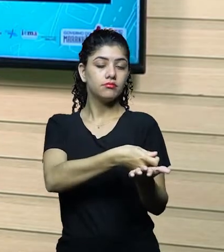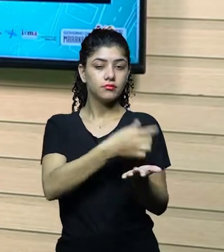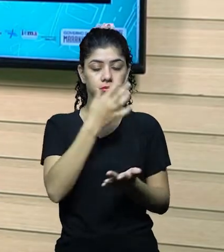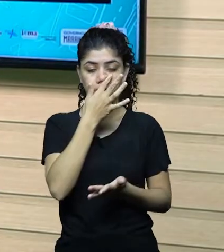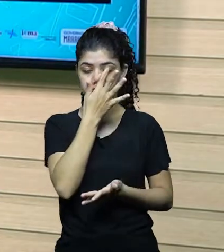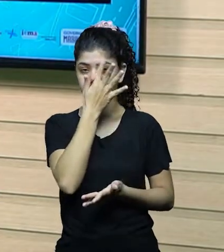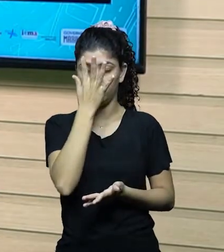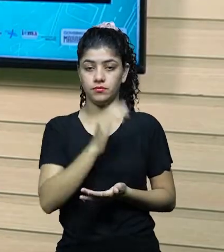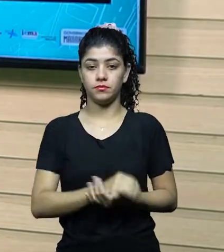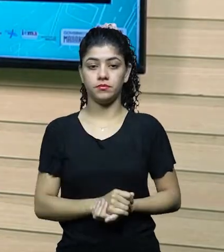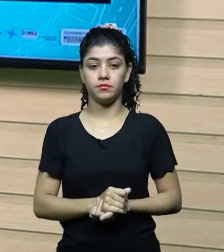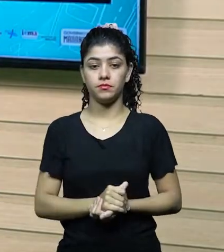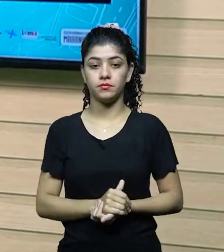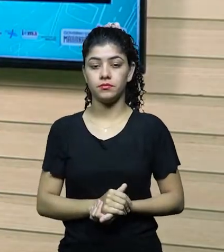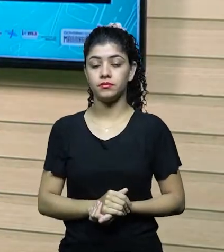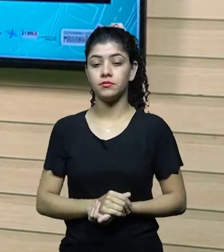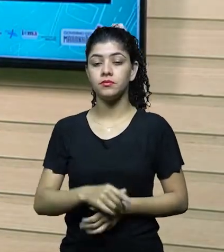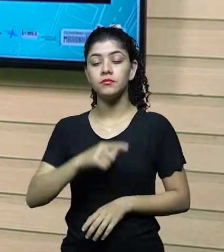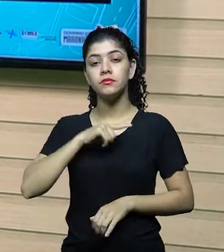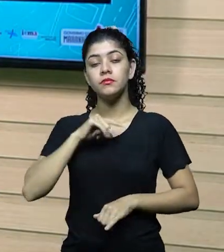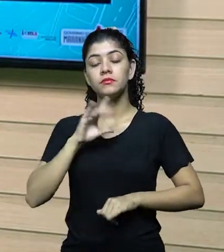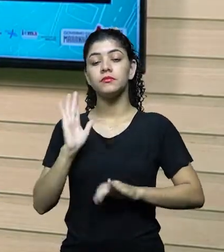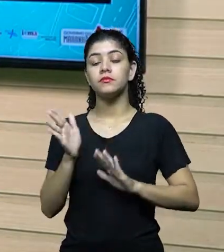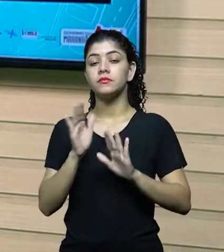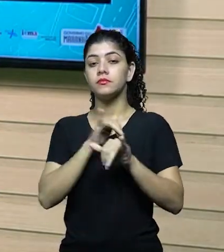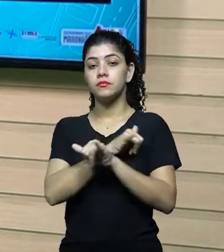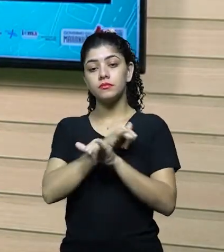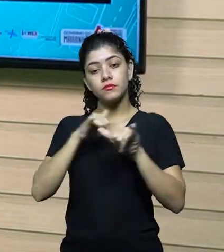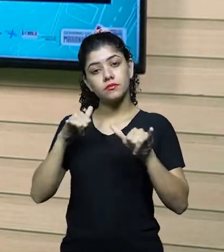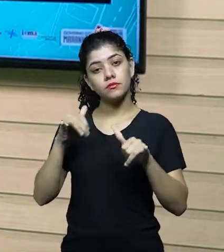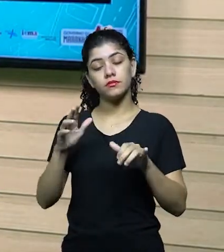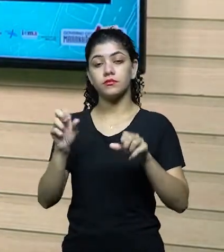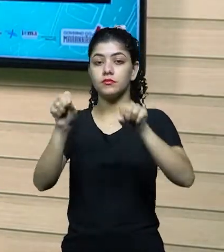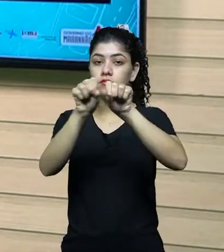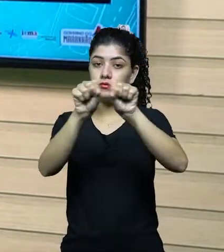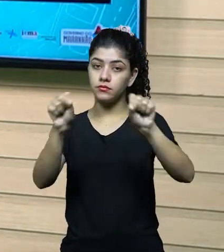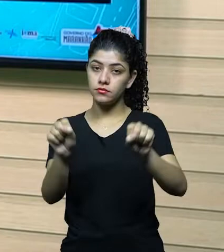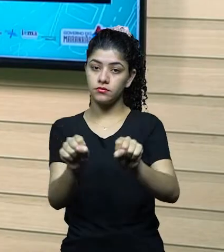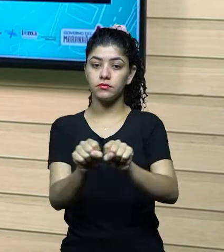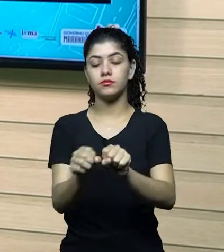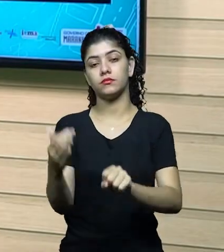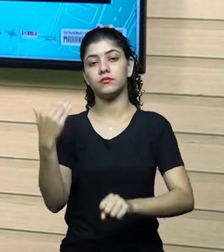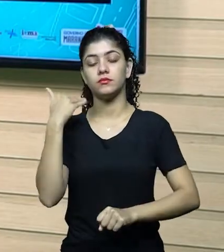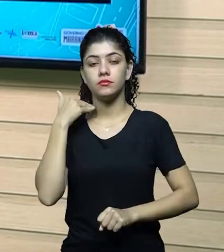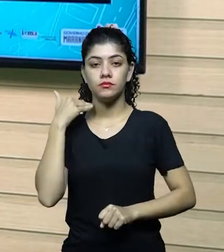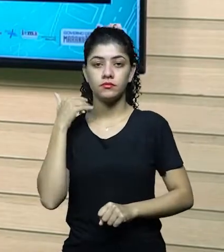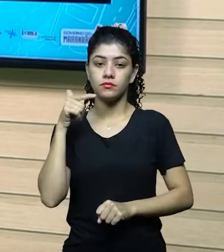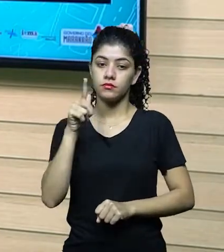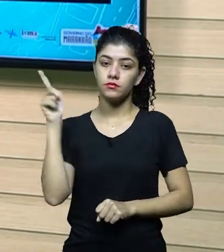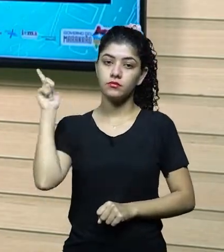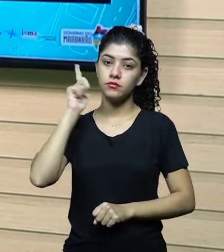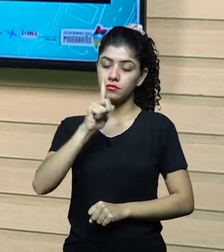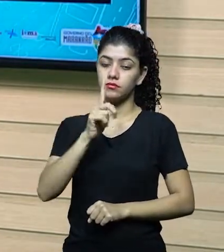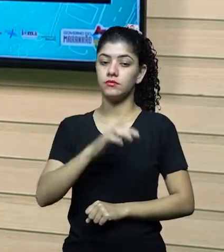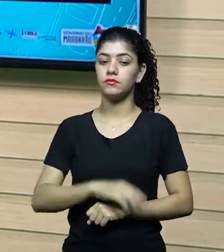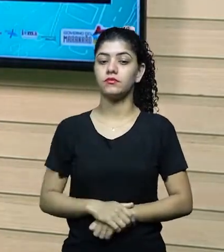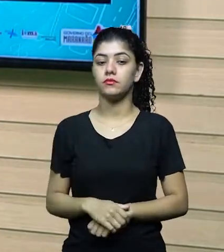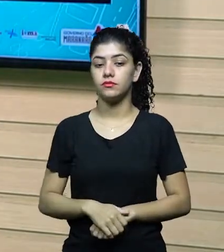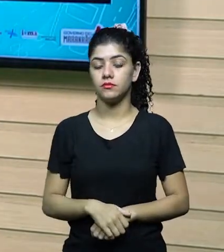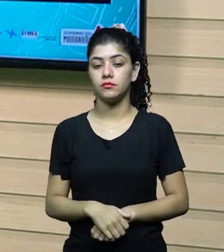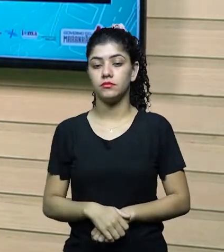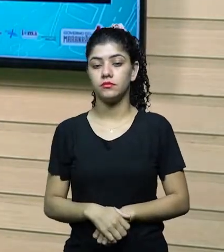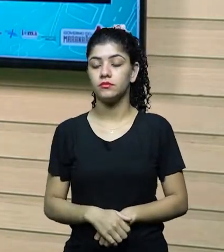código ele já vai com a informação para o sistema bancário que está no aplicativo e, consequentemente, você faz abaixo do valor, né?